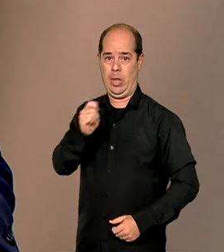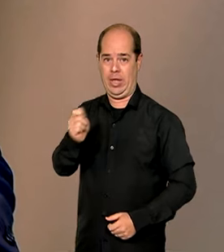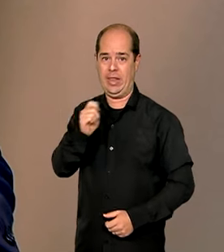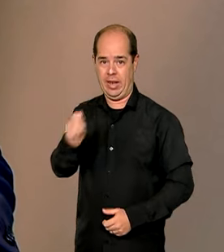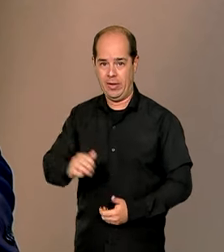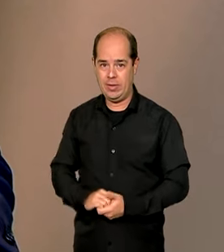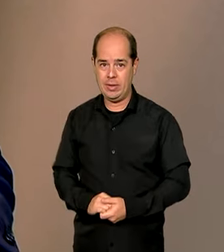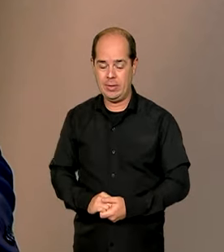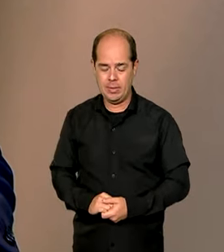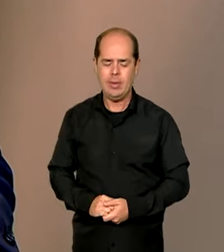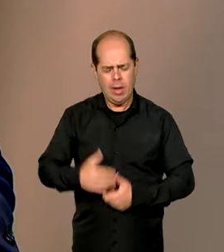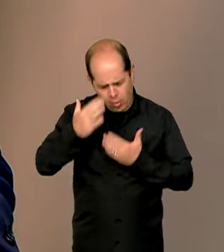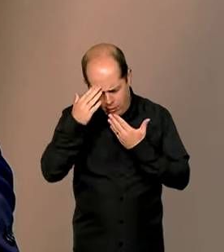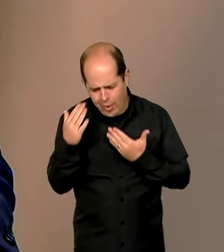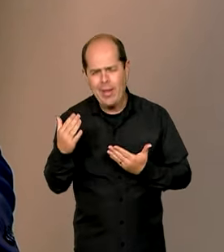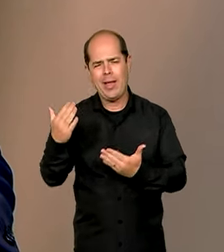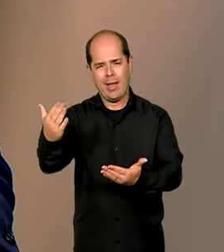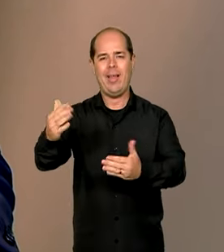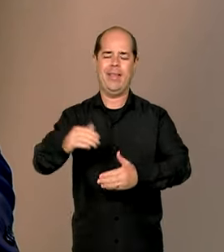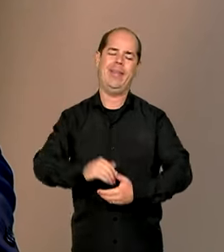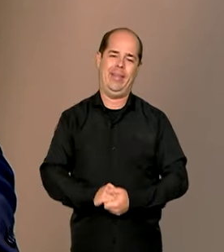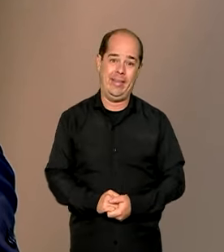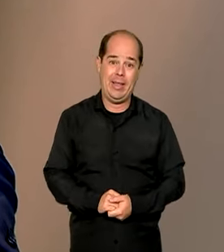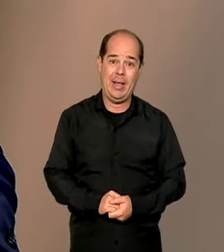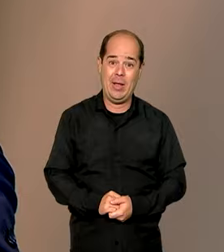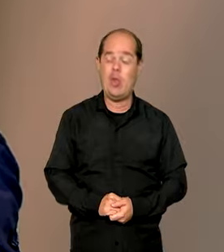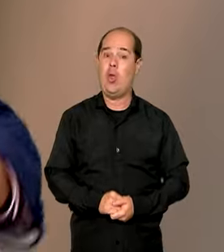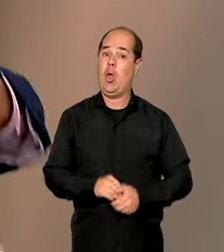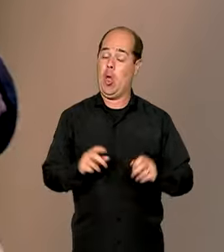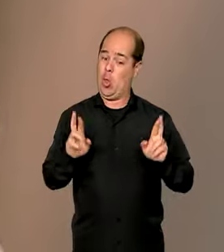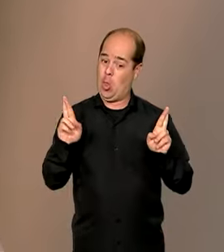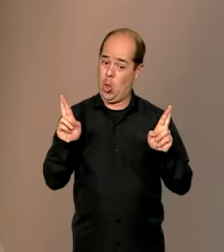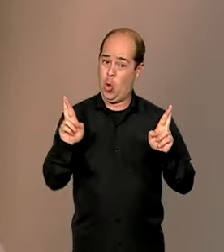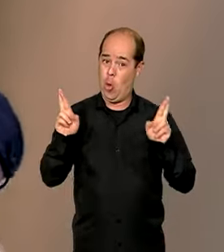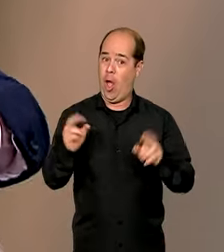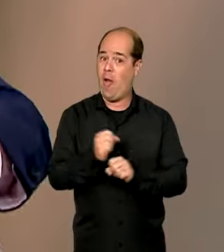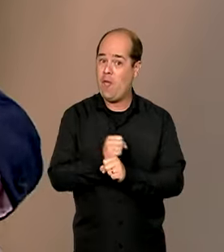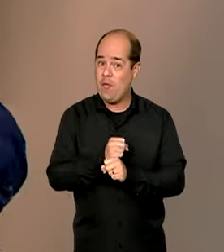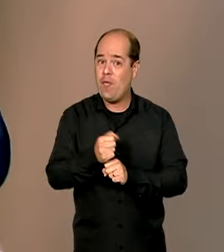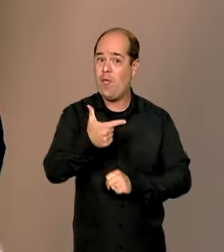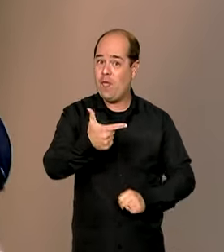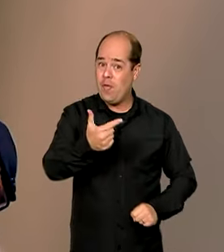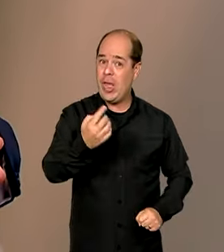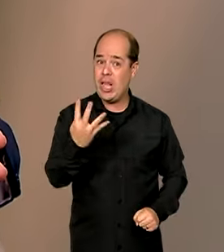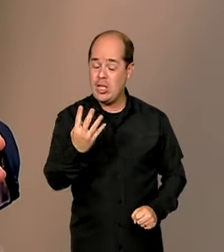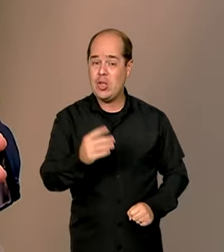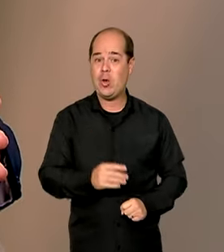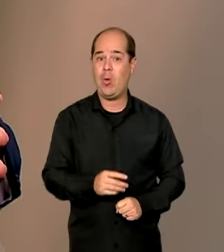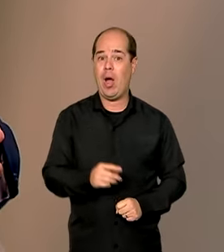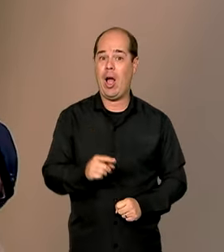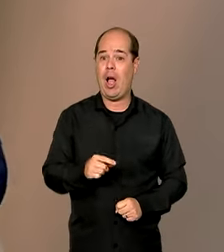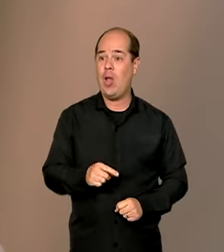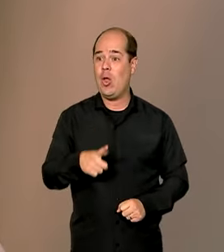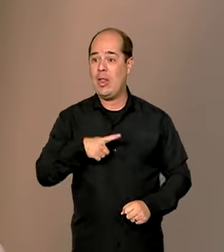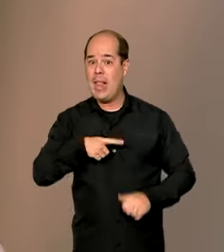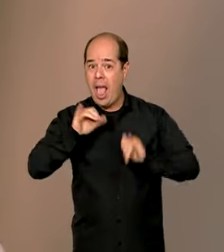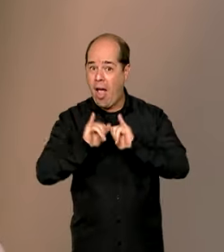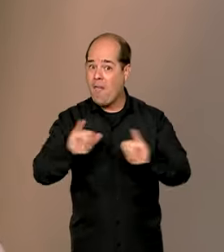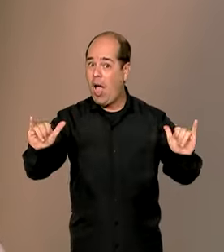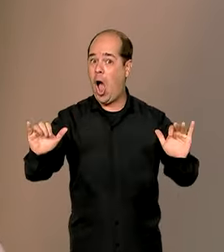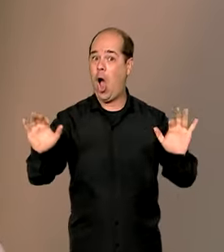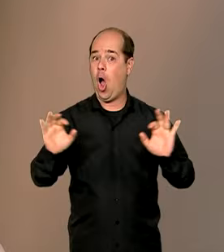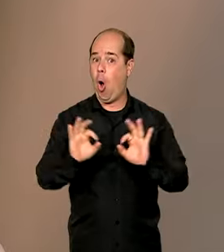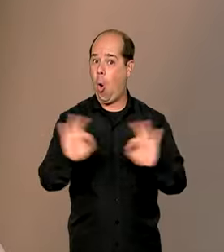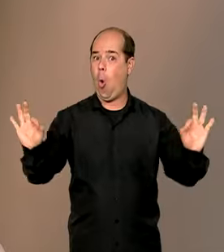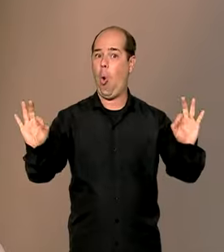que em 24 a gente tenha ótimas notícias, não é, sobre esse esforço. Tirar o Brasil do mapa da fome e, do